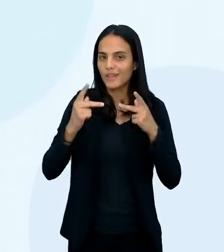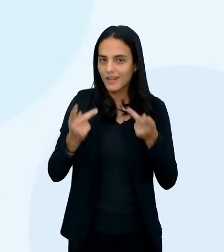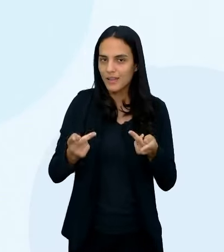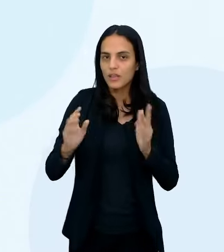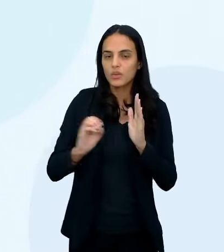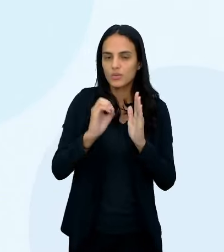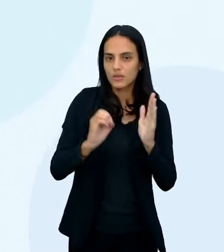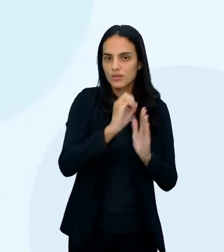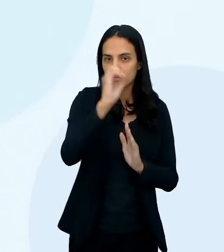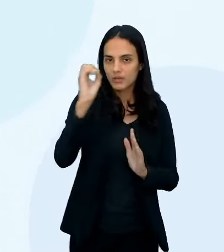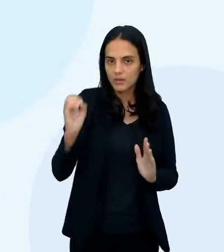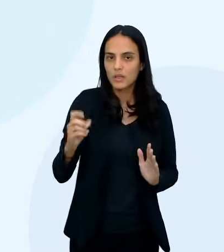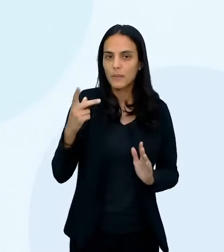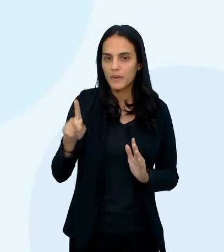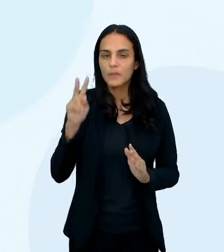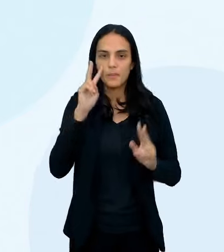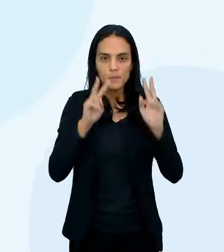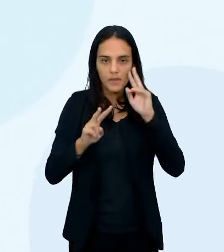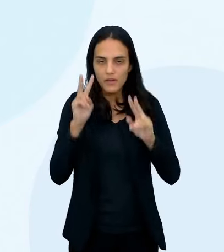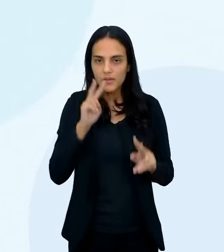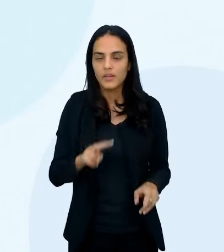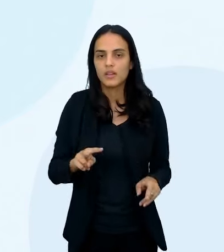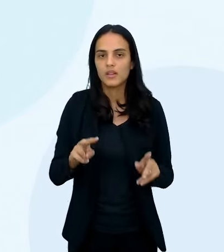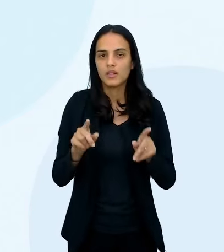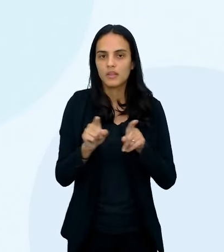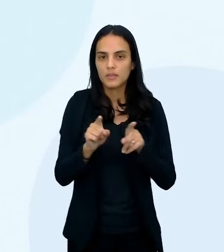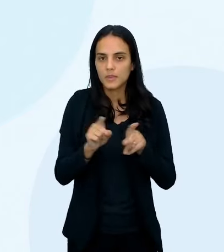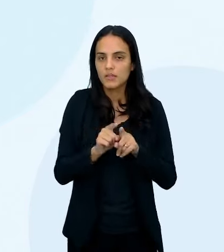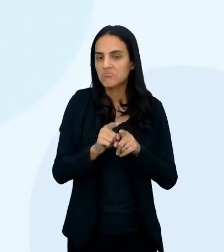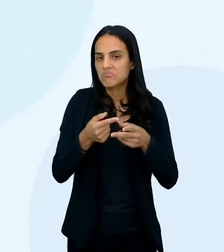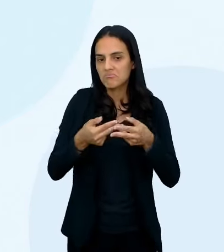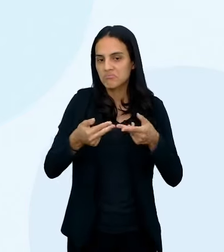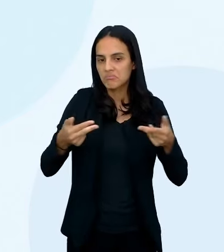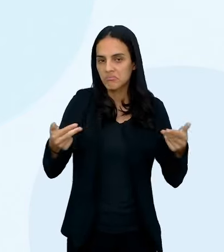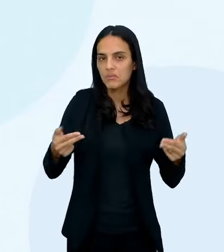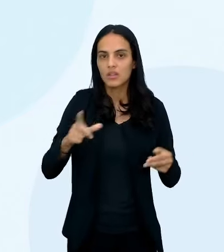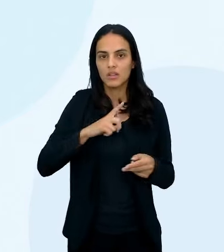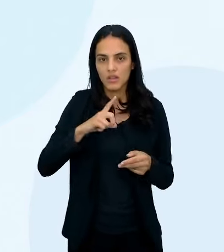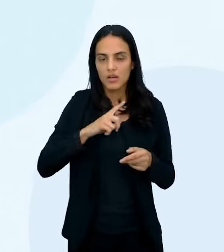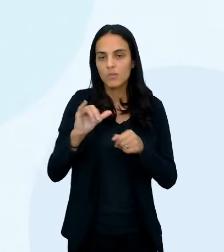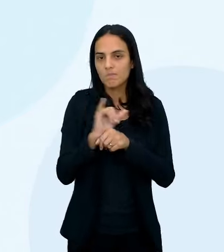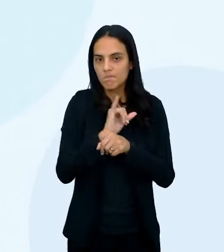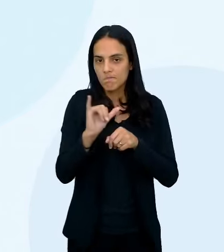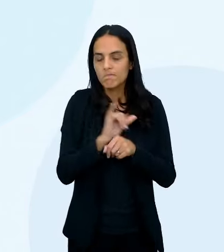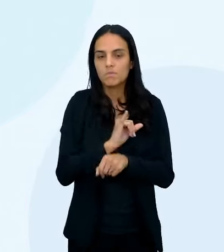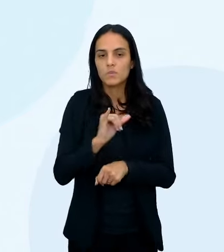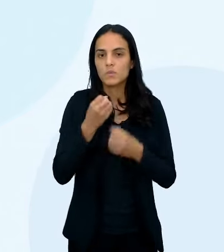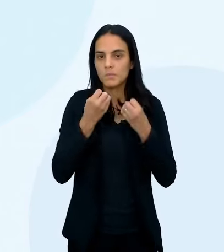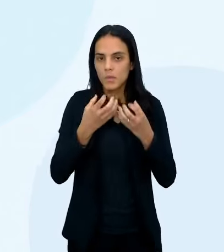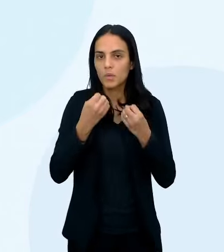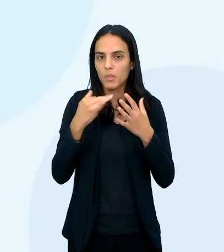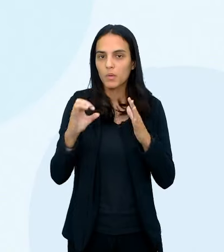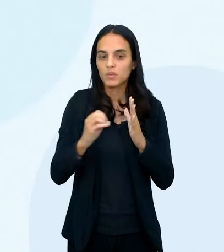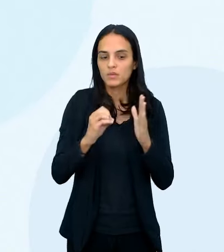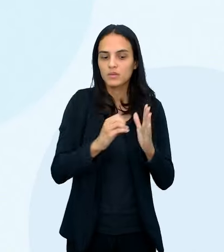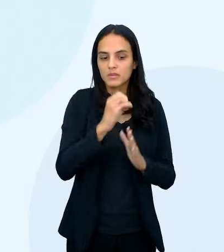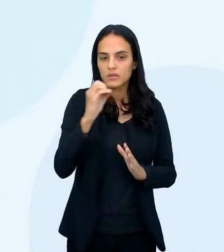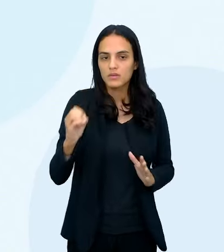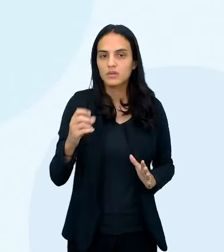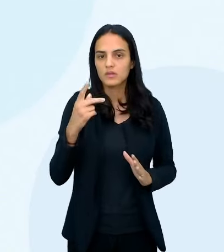de mídias para eles assistirem, enfim. Tem um recurso bacana no centro de mídias